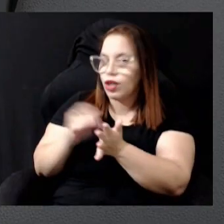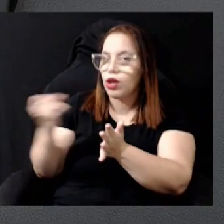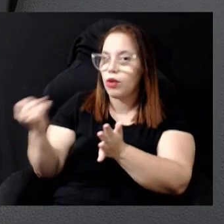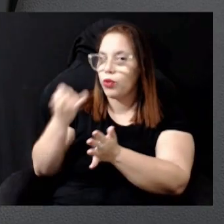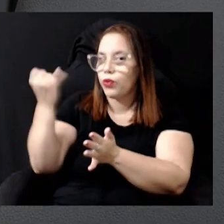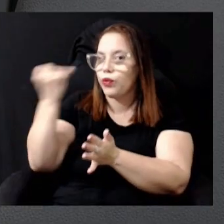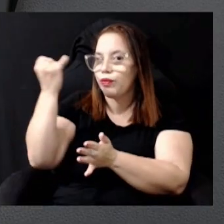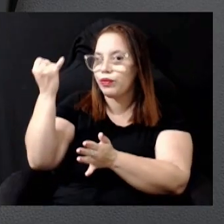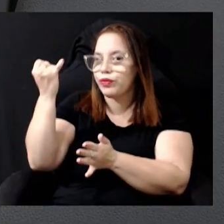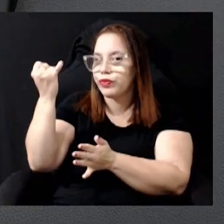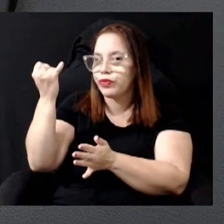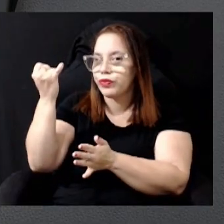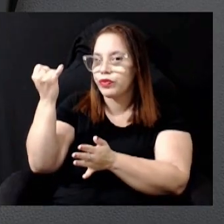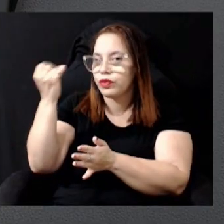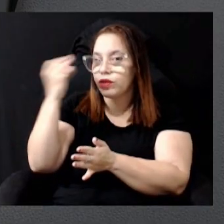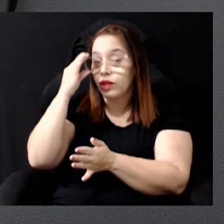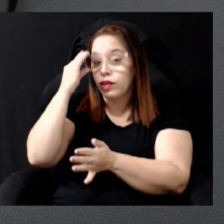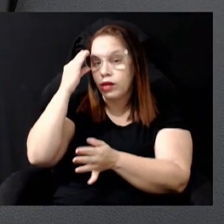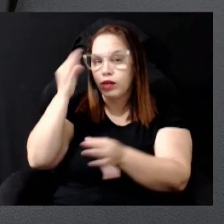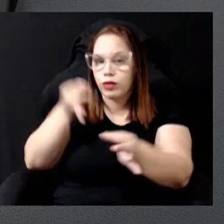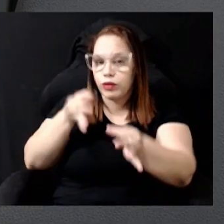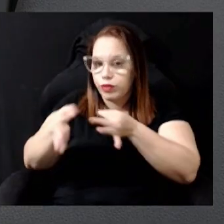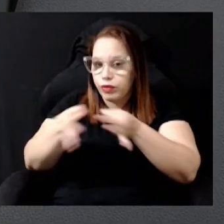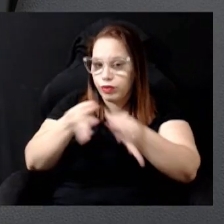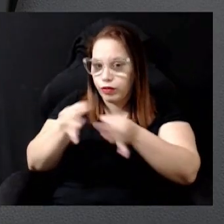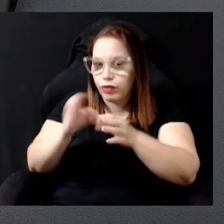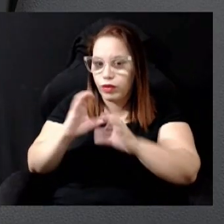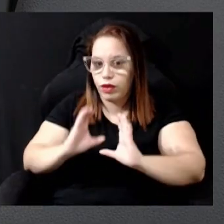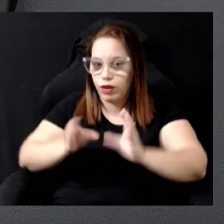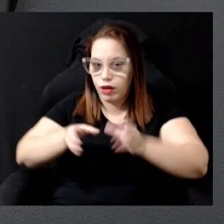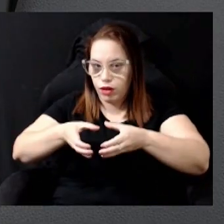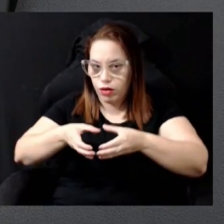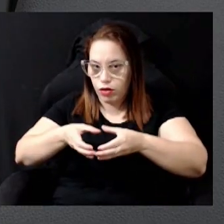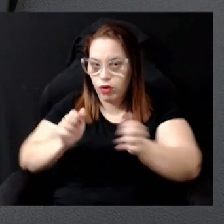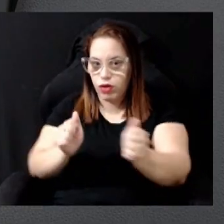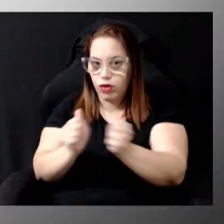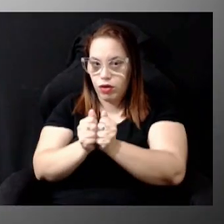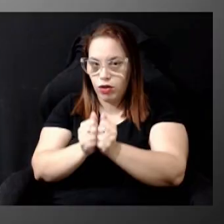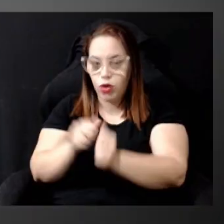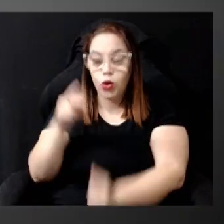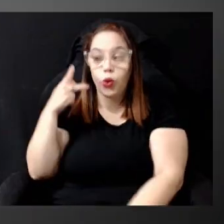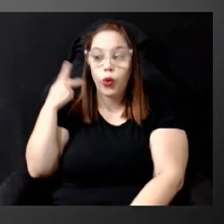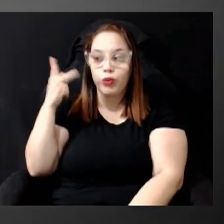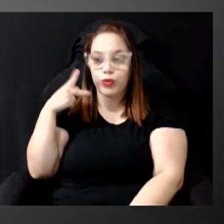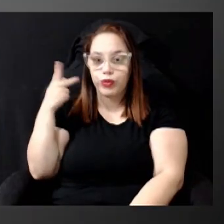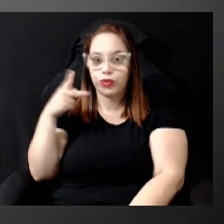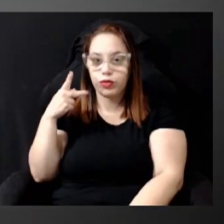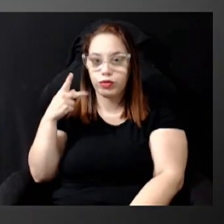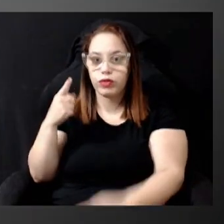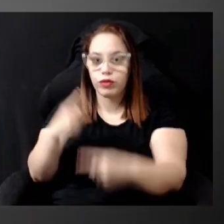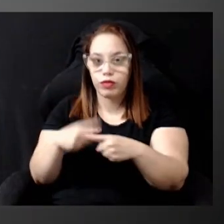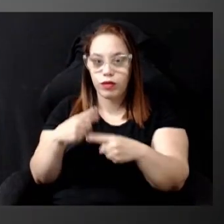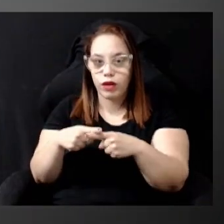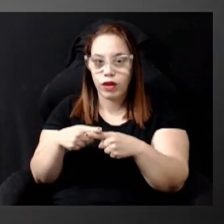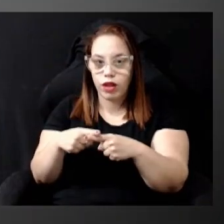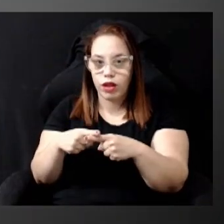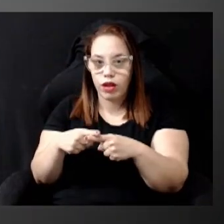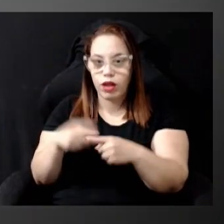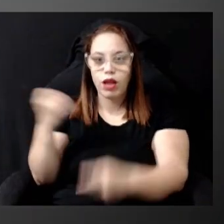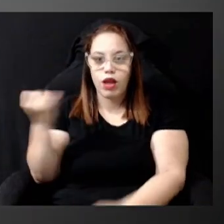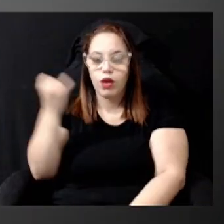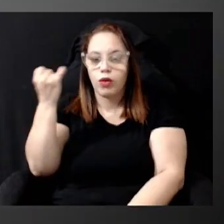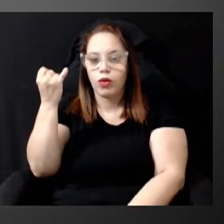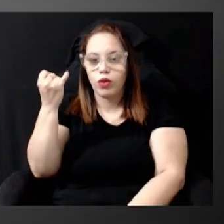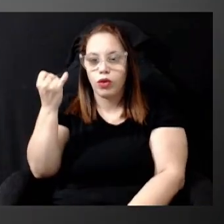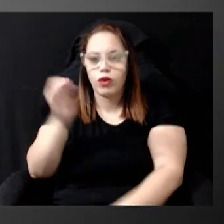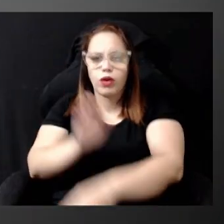esta organização da comunidade junto com o parlamentar. Porque a força do parlamentar é importante, mas se estiver junto com a